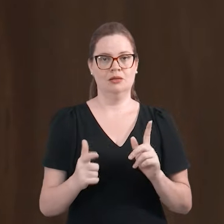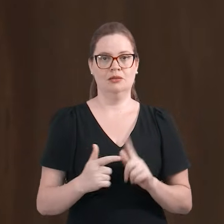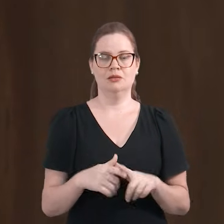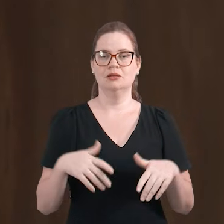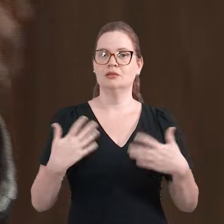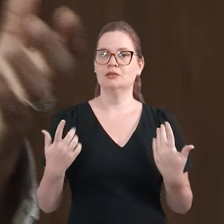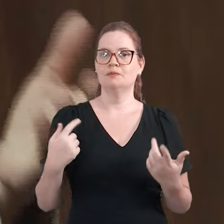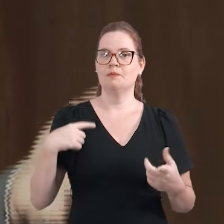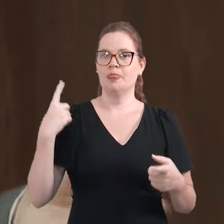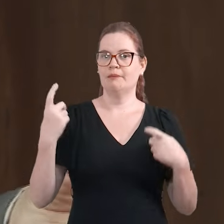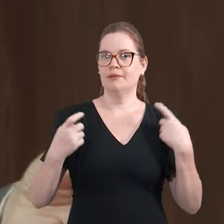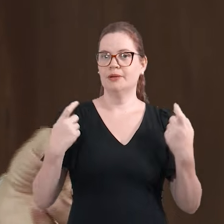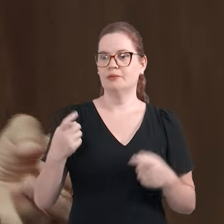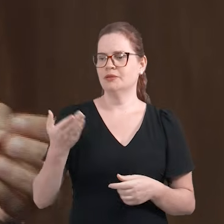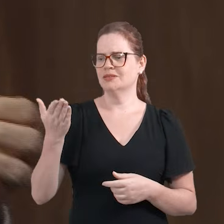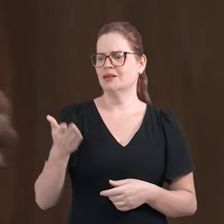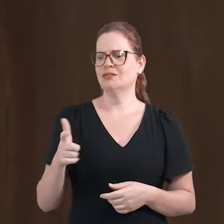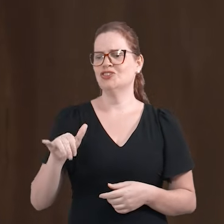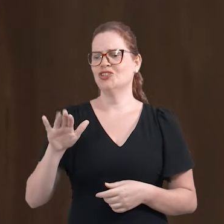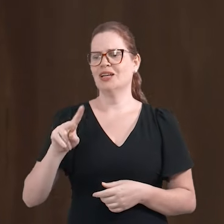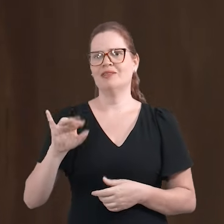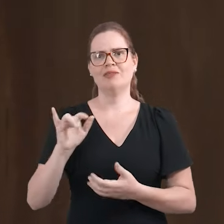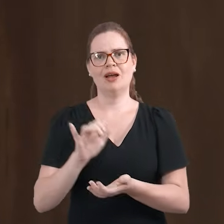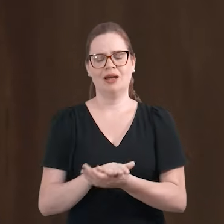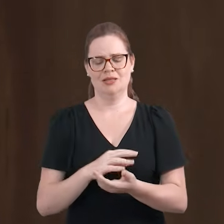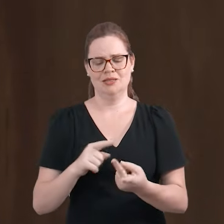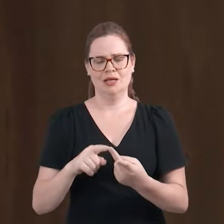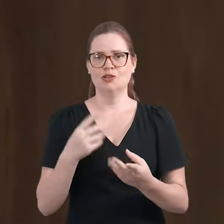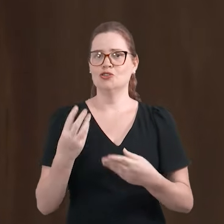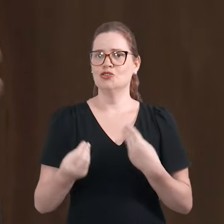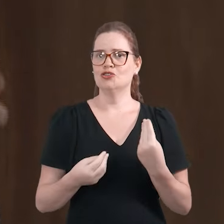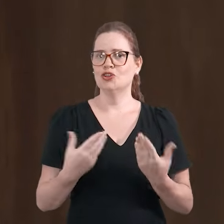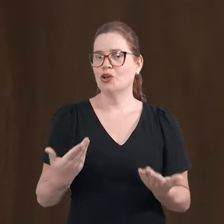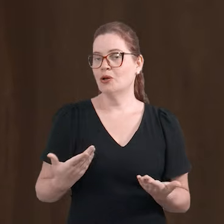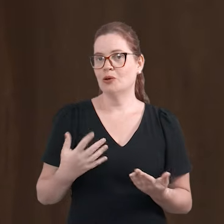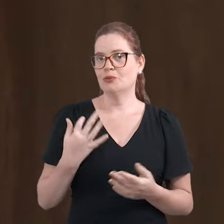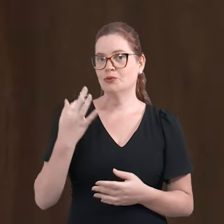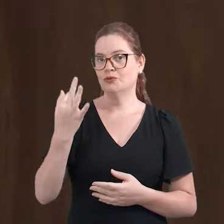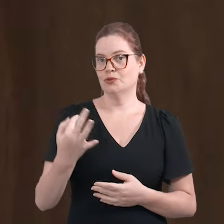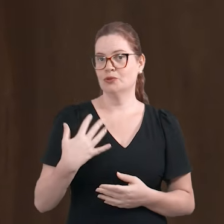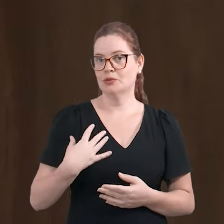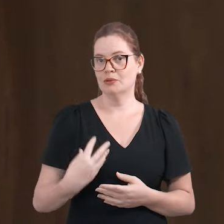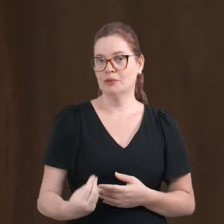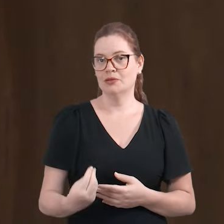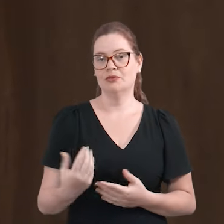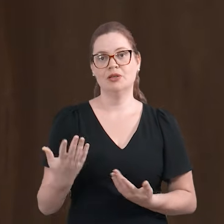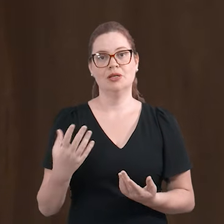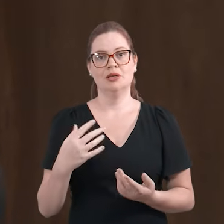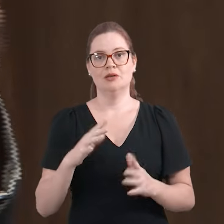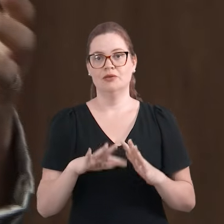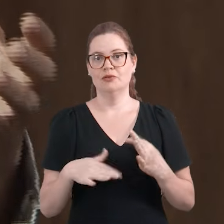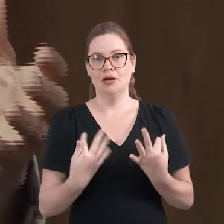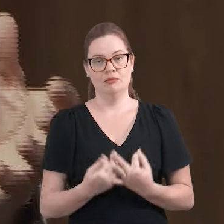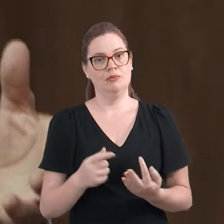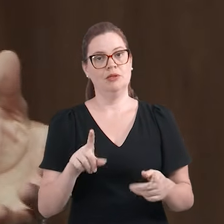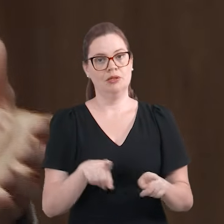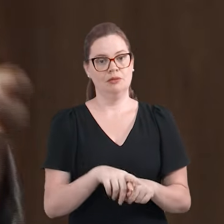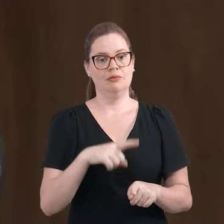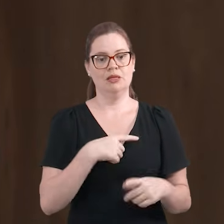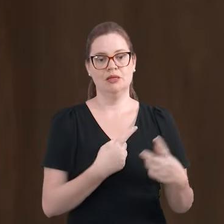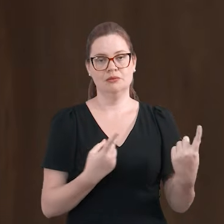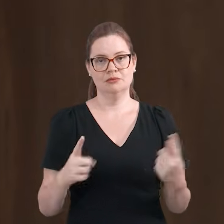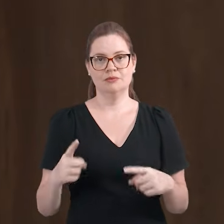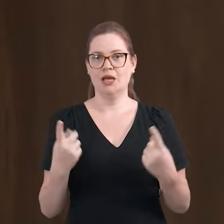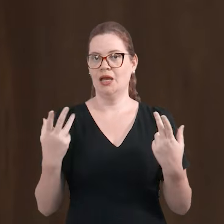a preocupação com quem vai casar, a preocupação com a formação da família, as investidas que existem,